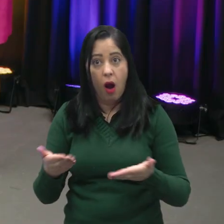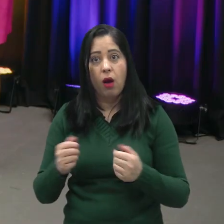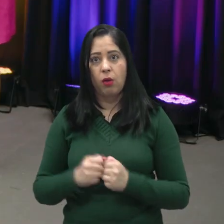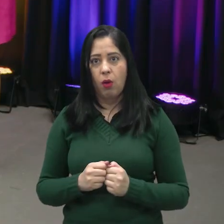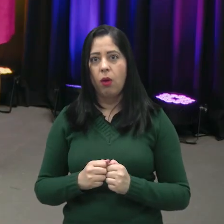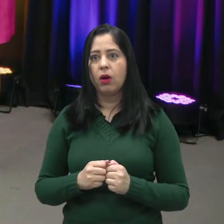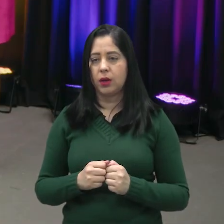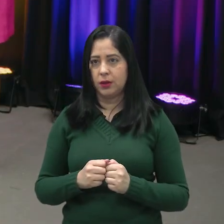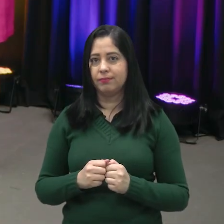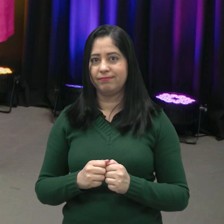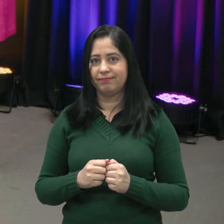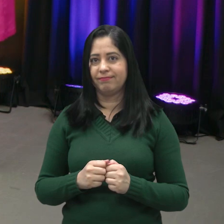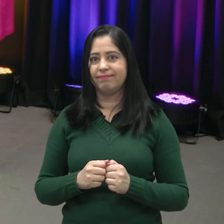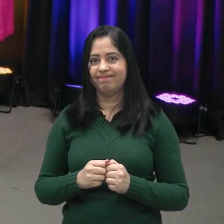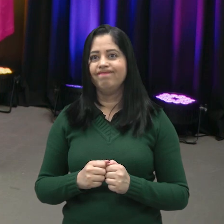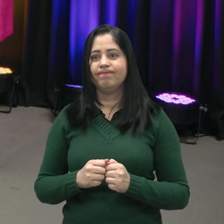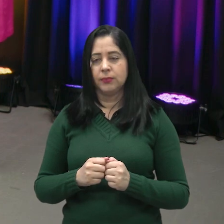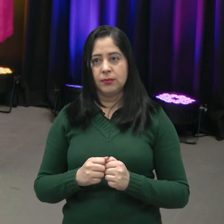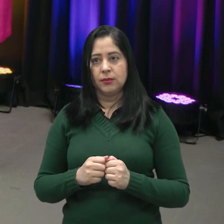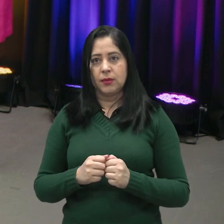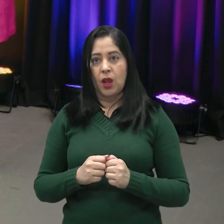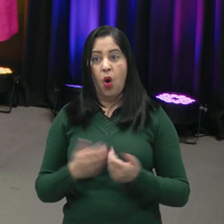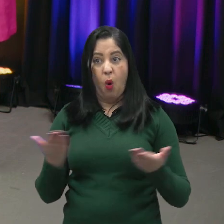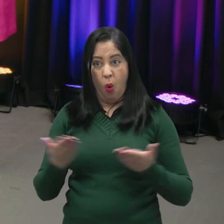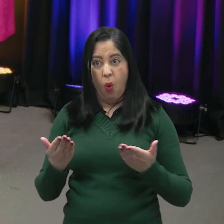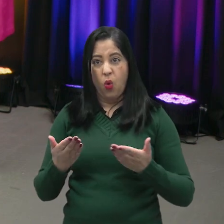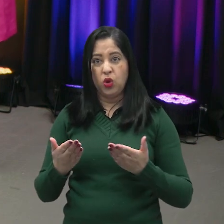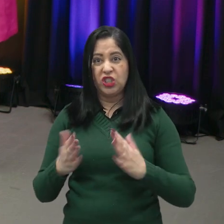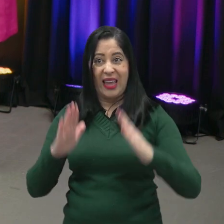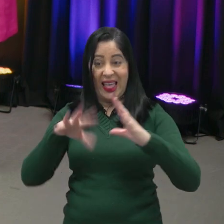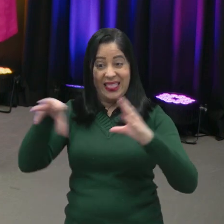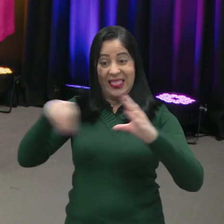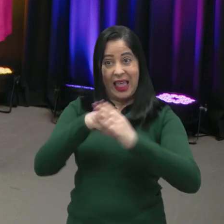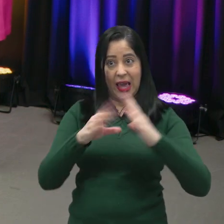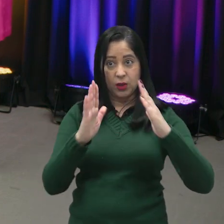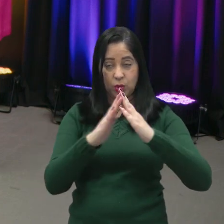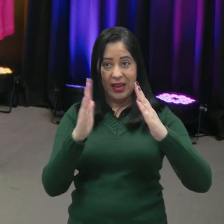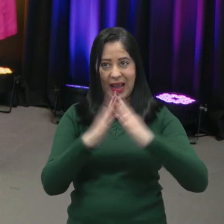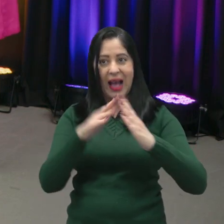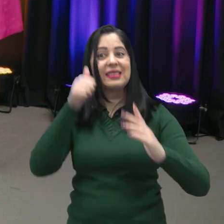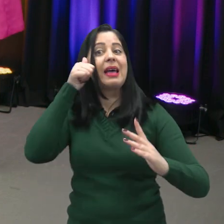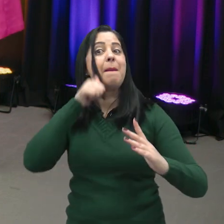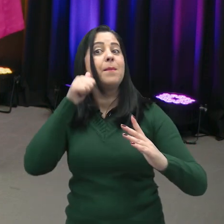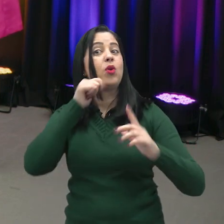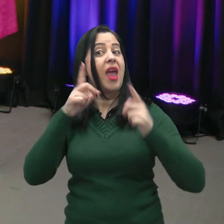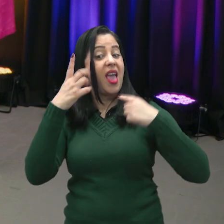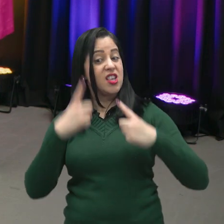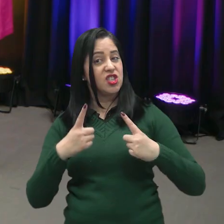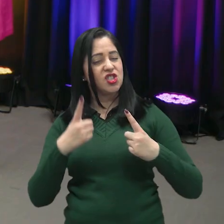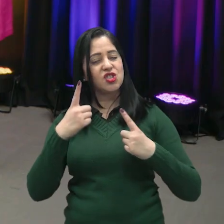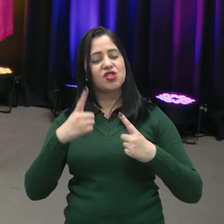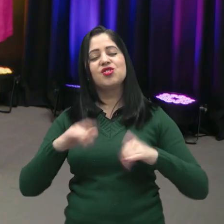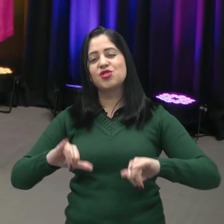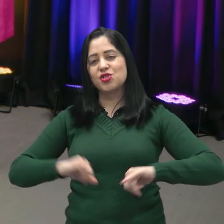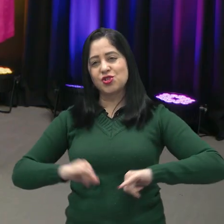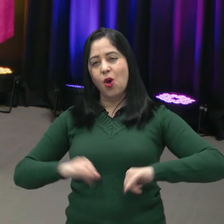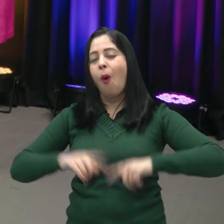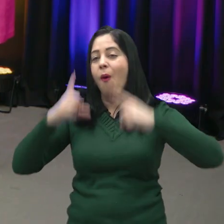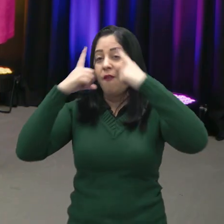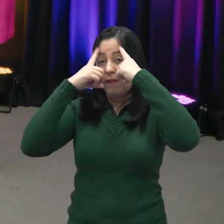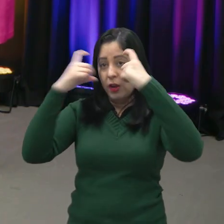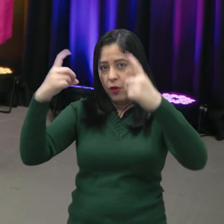número de aumento muito grande da agressão física dentro de casa, da violência também na rua, né? Como você acha